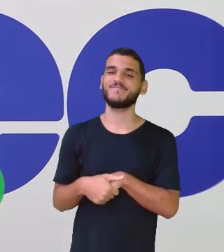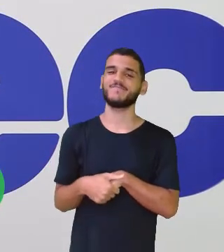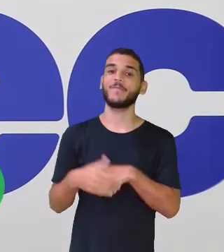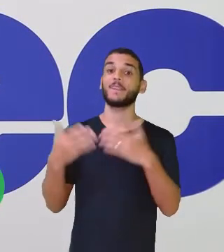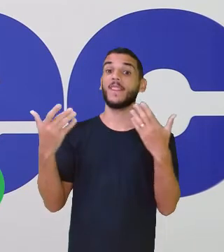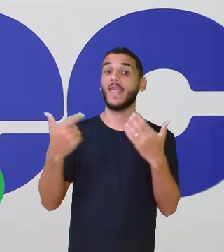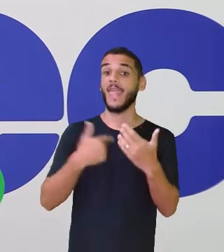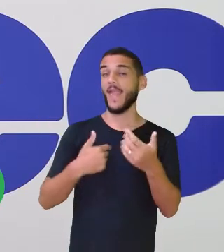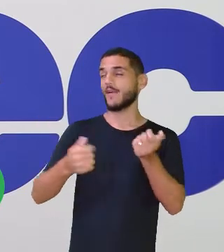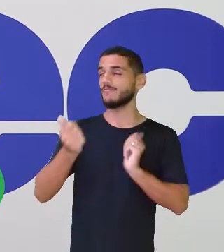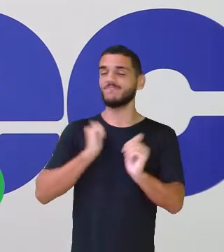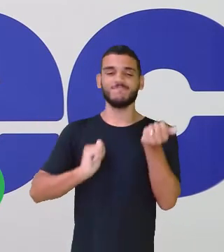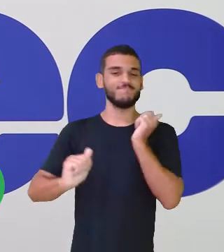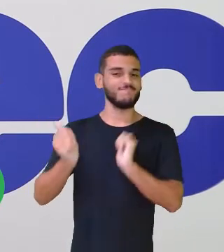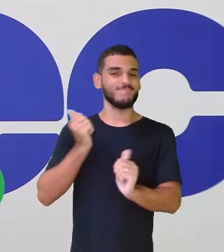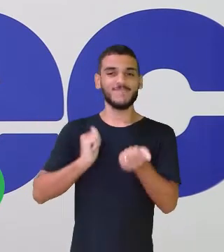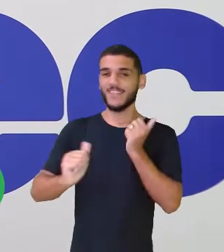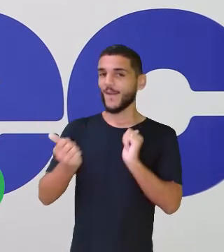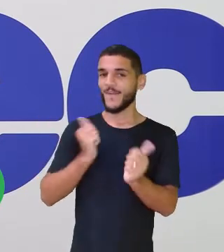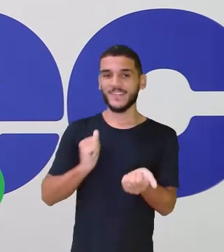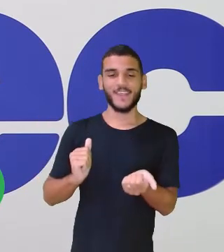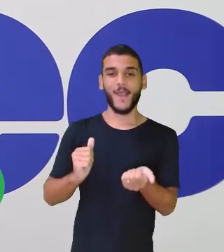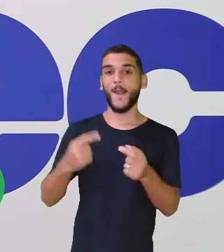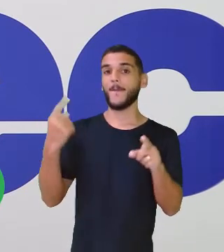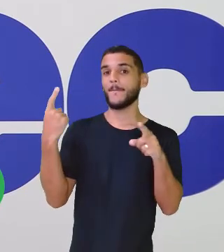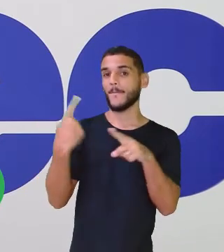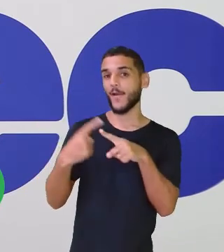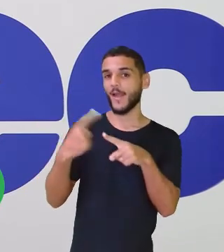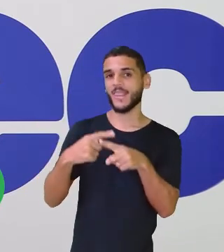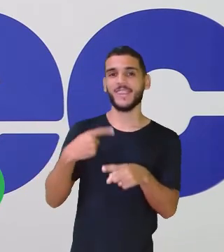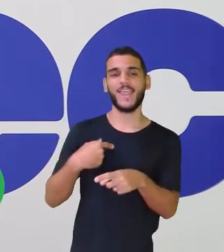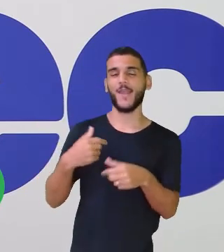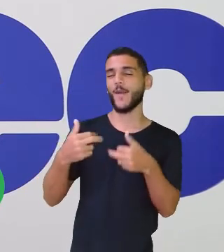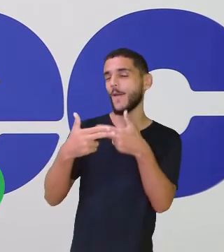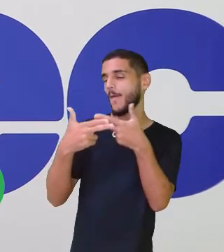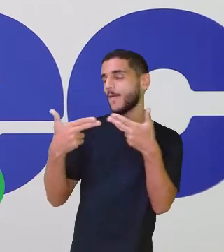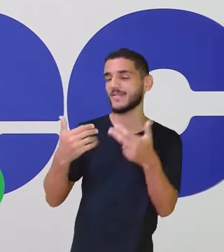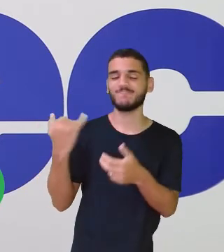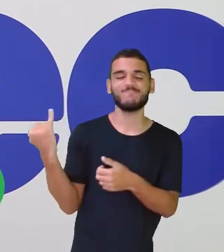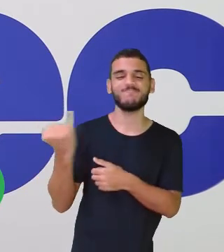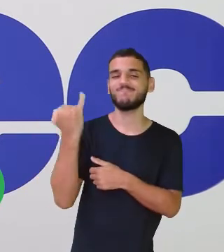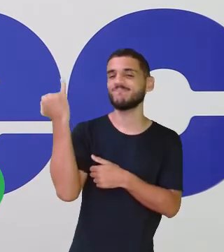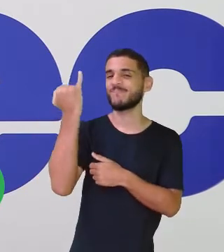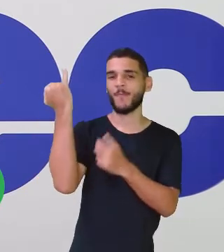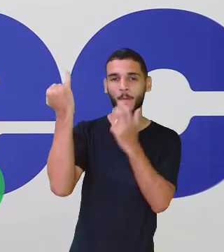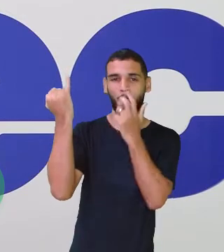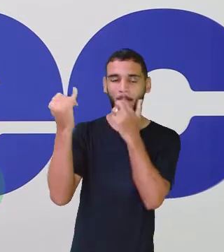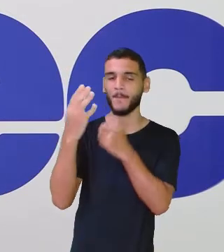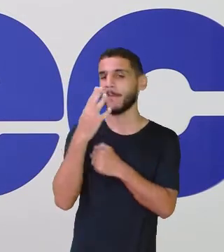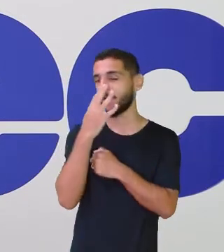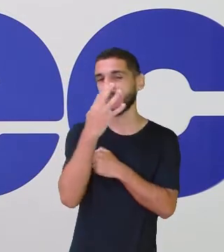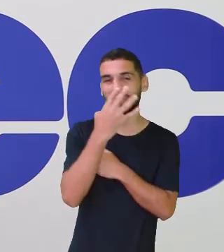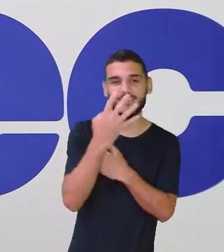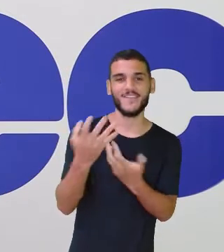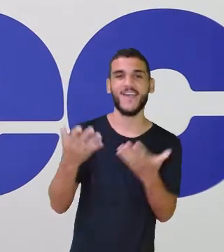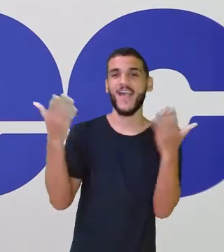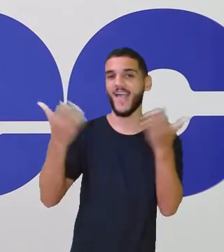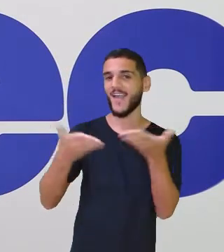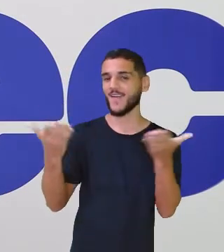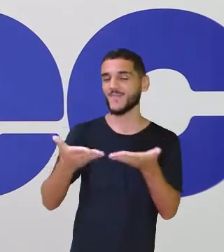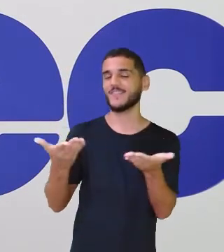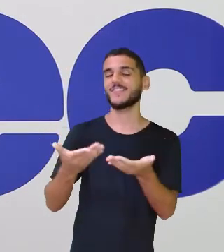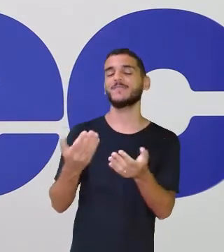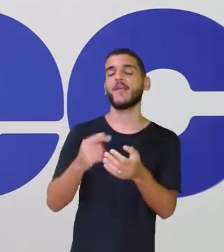eu estou ansiosíssima, essa aula está cheia de coisas deliciosas para a gente ver. Então vem, pega o